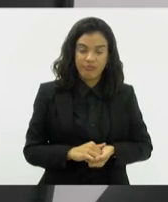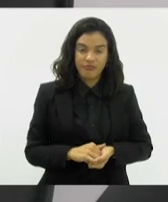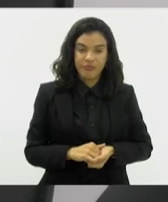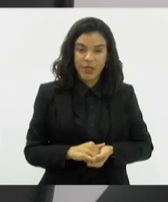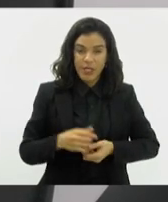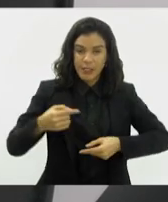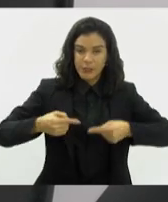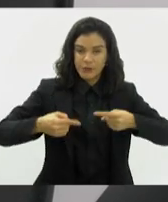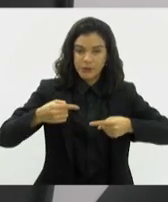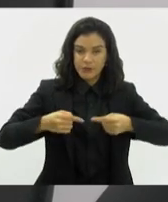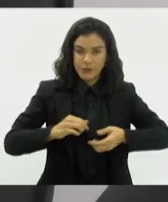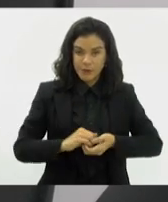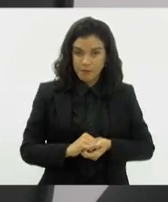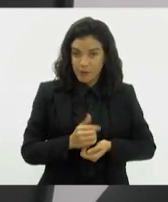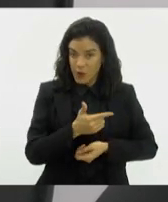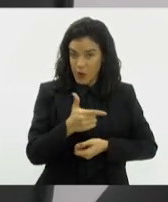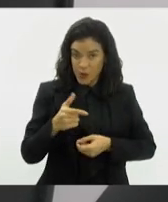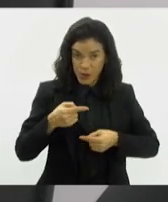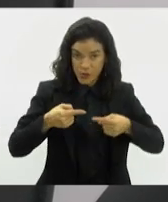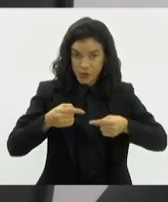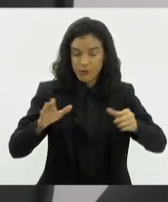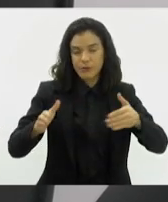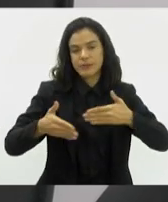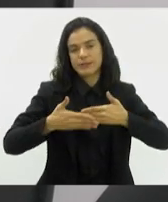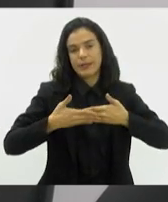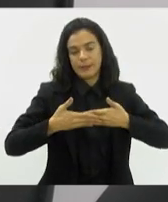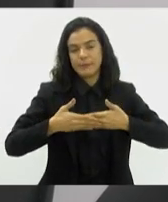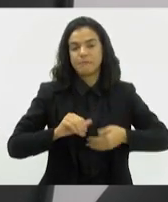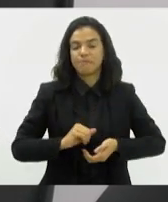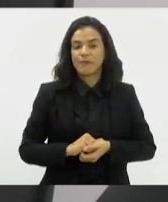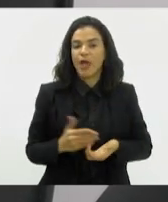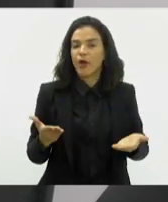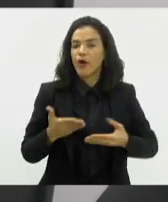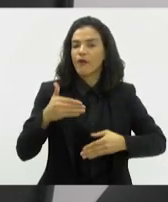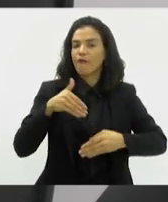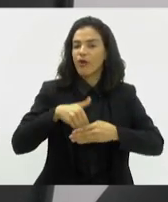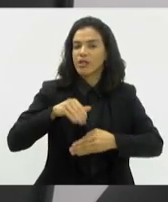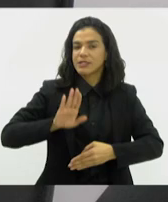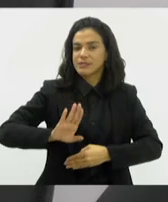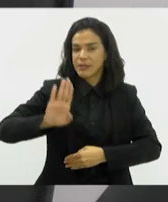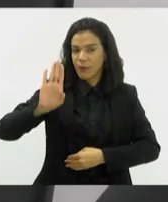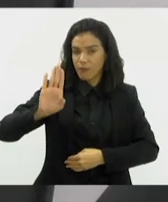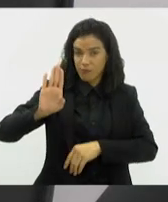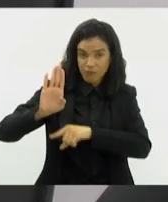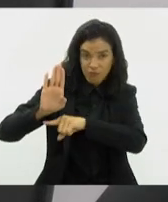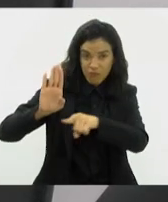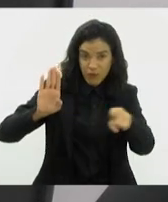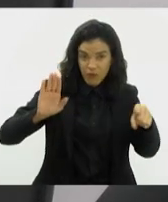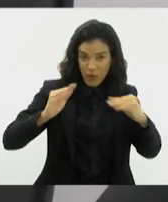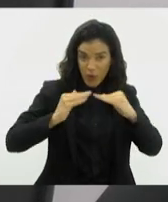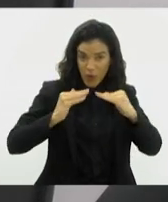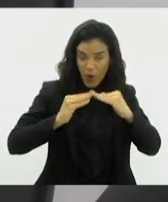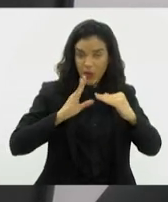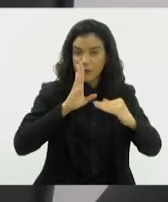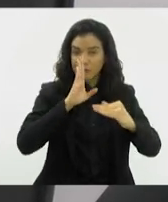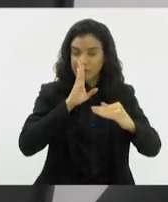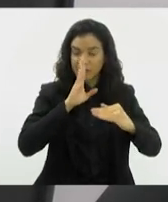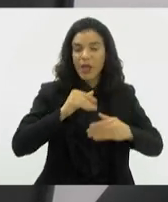Em discussão. Não havendo querer discutir, encerrada a discussão. Em votação, os senhores que acordam permaneçam como